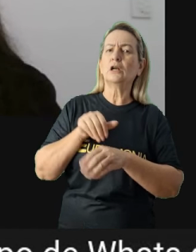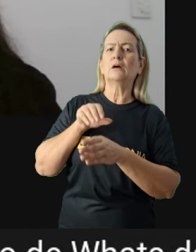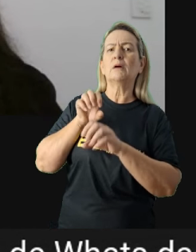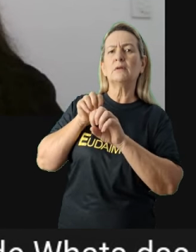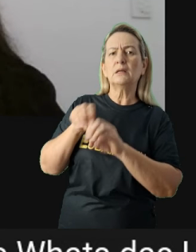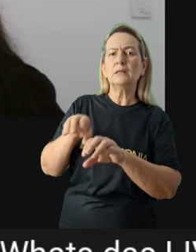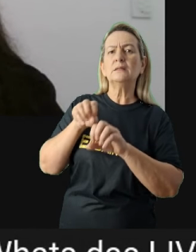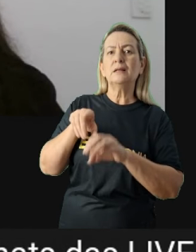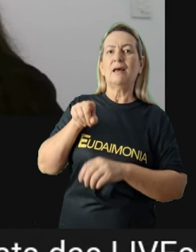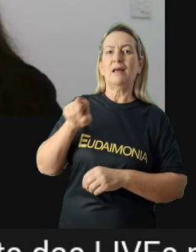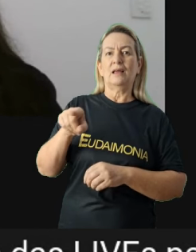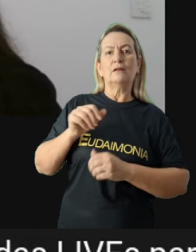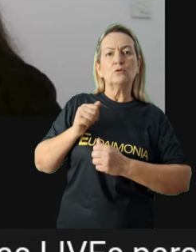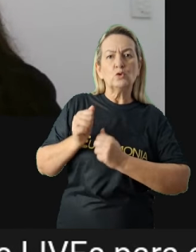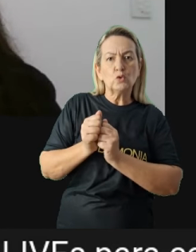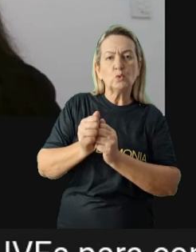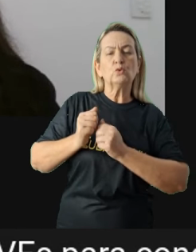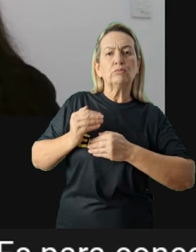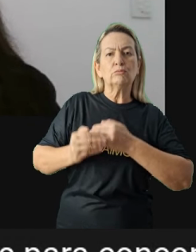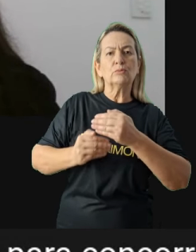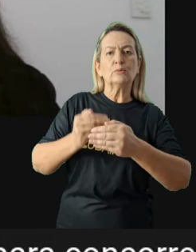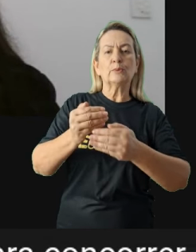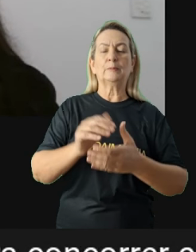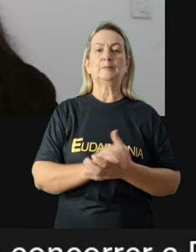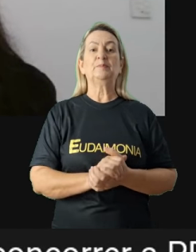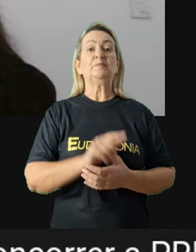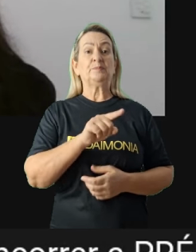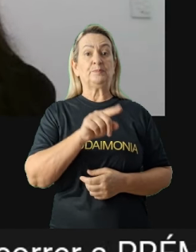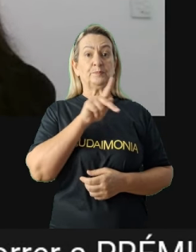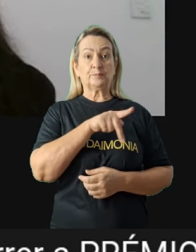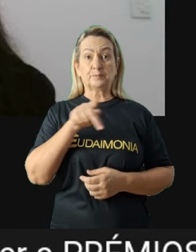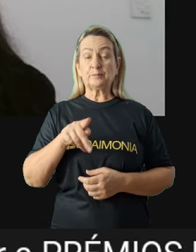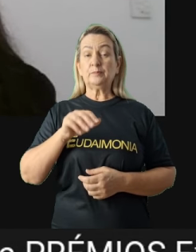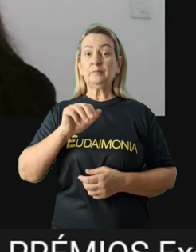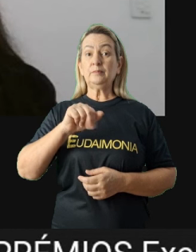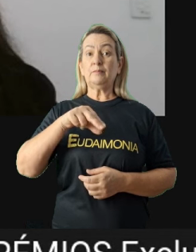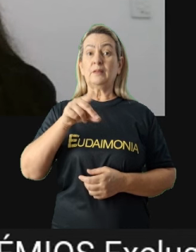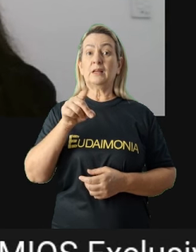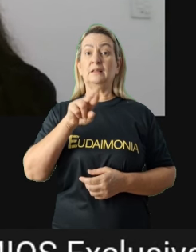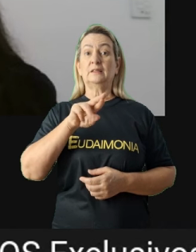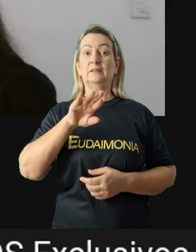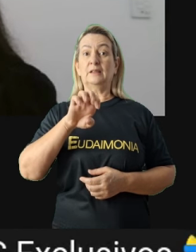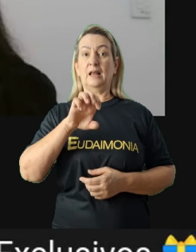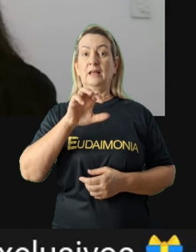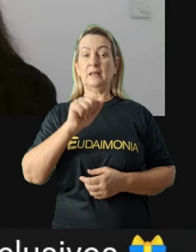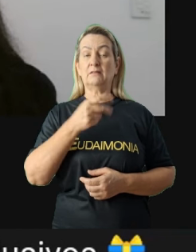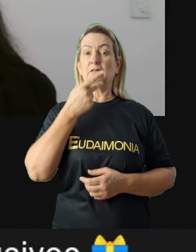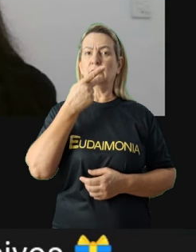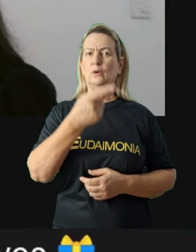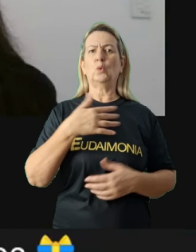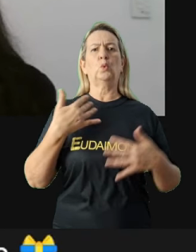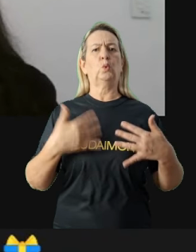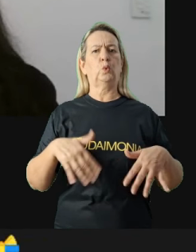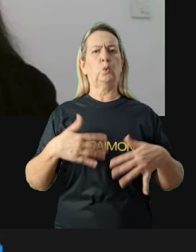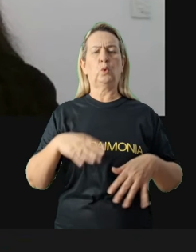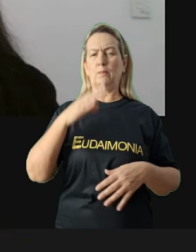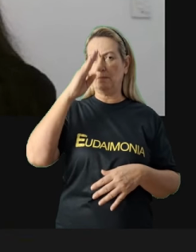falar, peraí, vamos dar os primeiros passos juntos, né? Não é isso, Mônica? É isso, Paulo. A professora Andréa tocou num ponto que